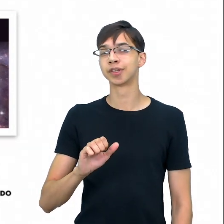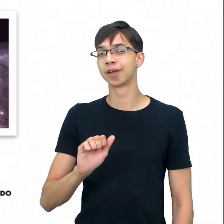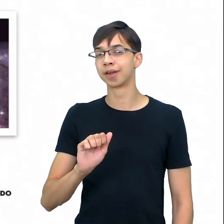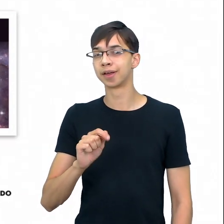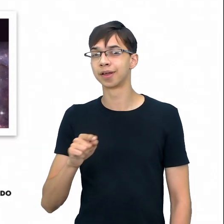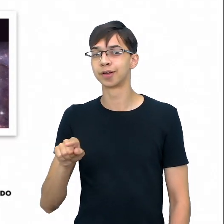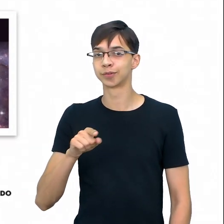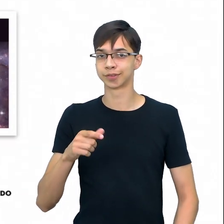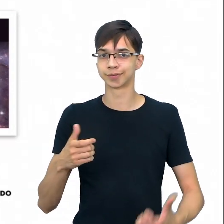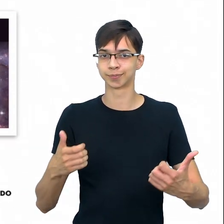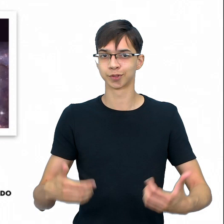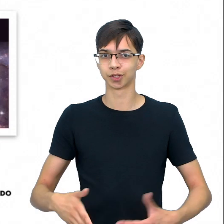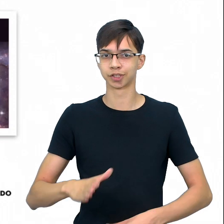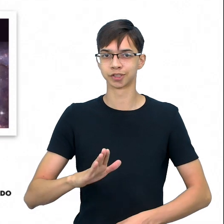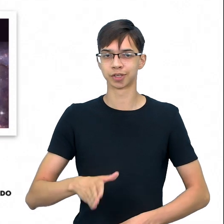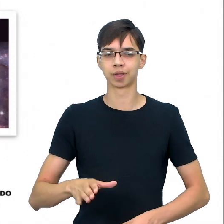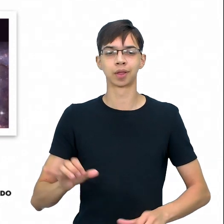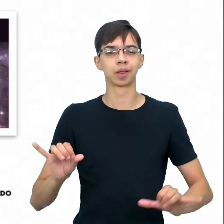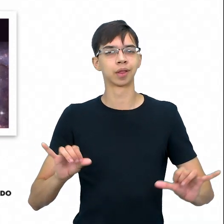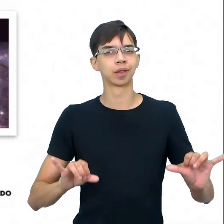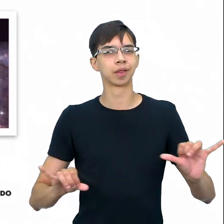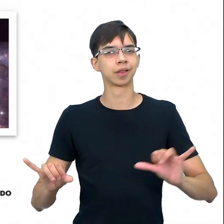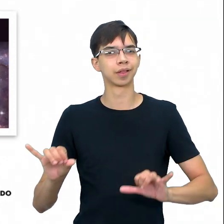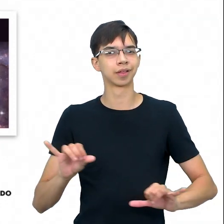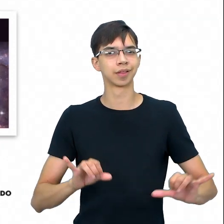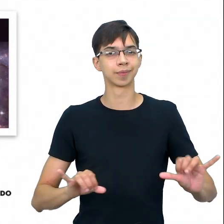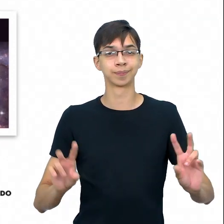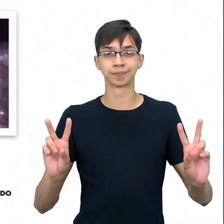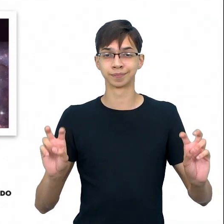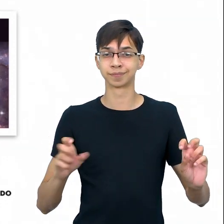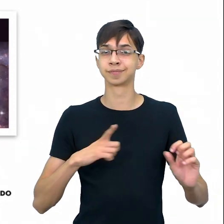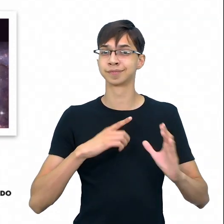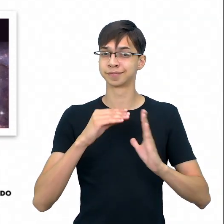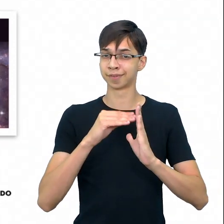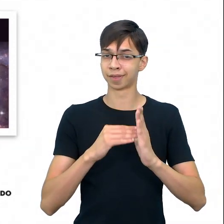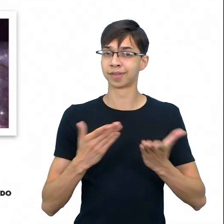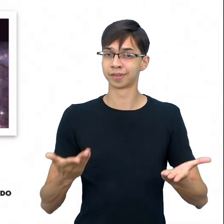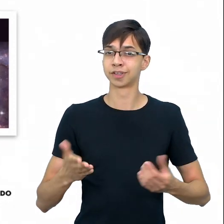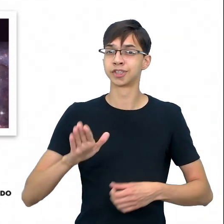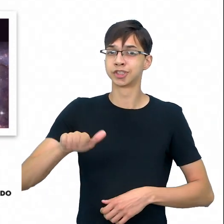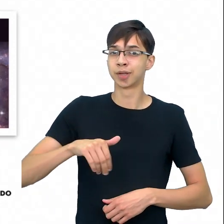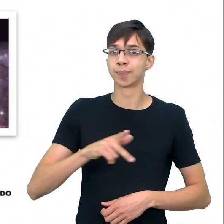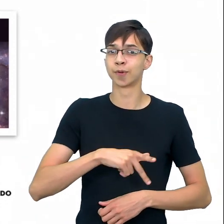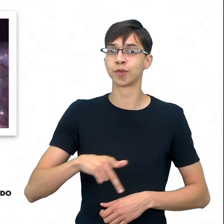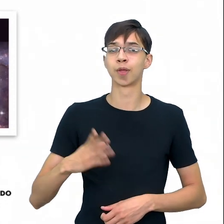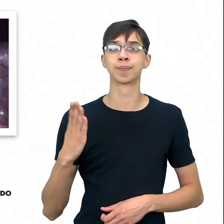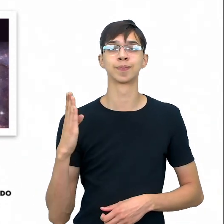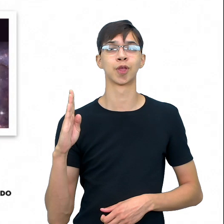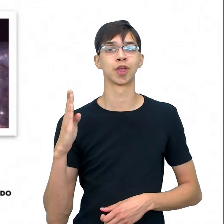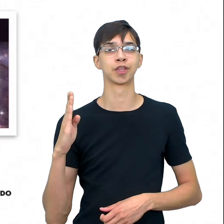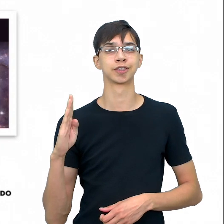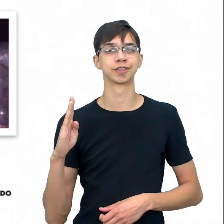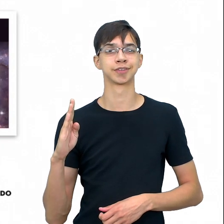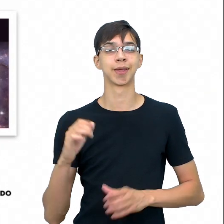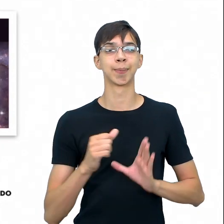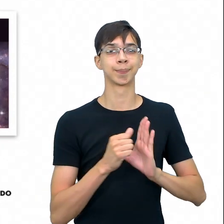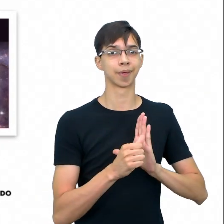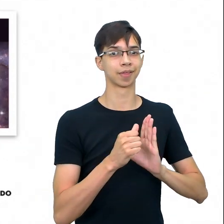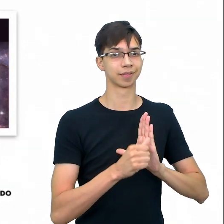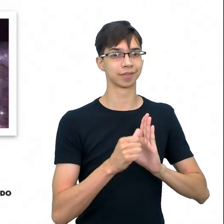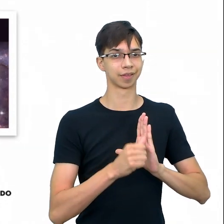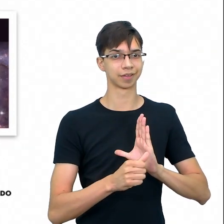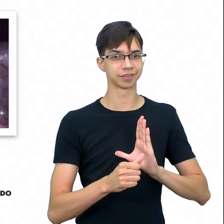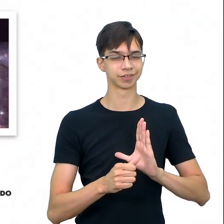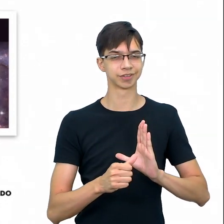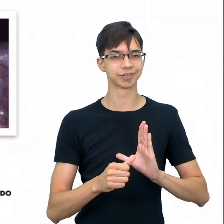de Química já tem postagem. Você acredita? Comenta então, chama os professores de Biologia para postar aí no Padlet para você.